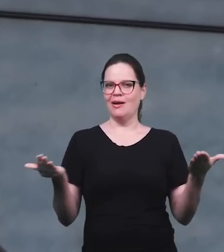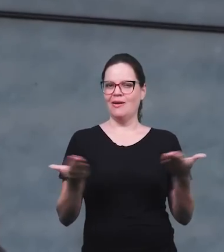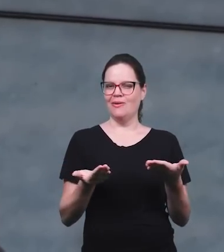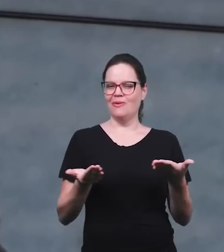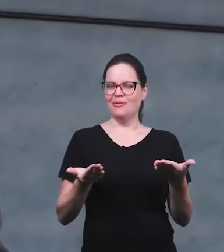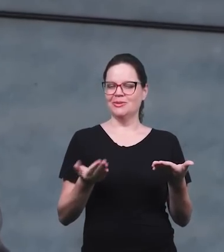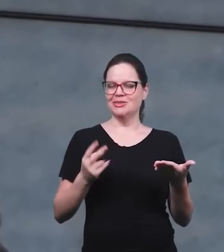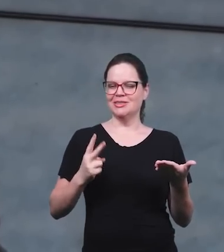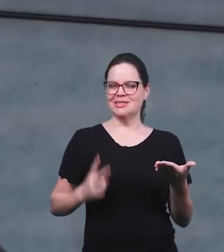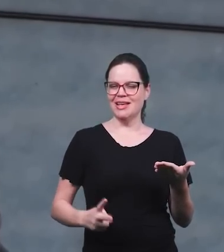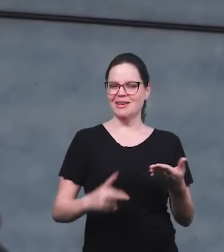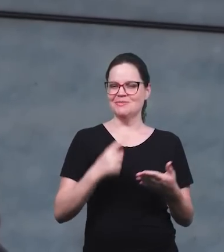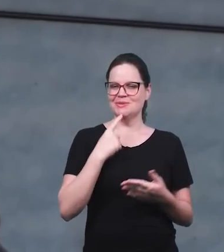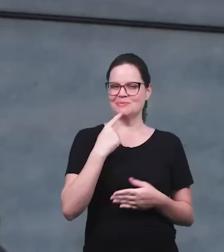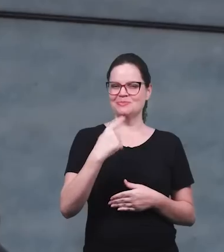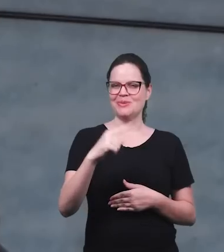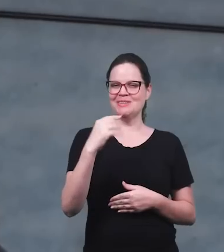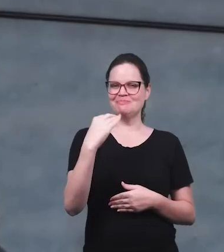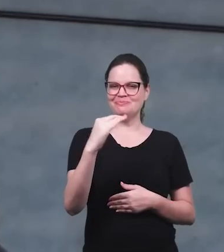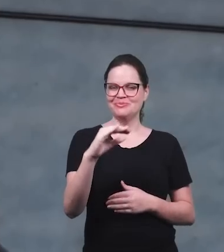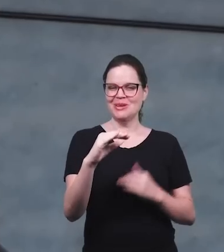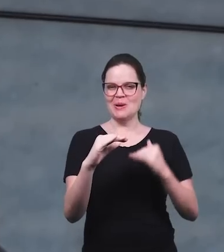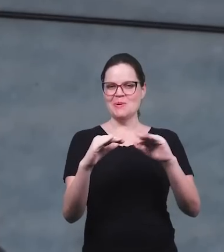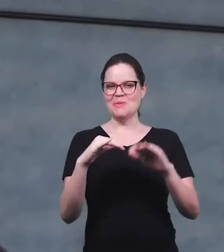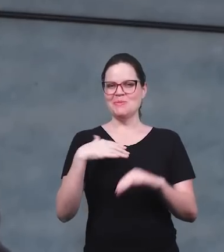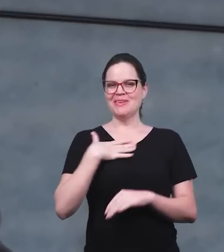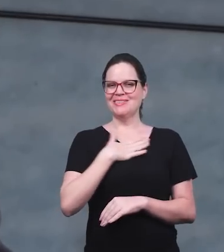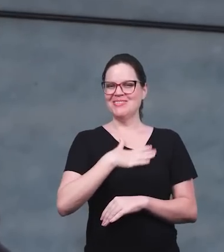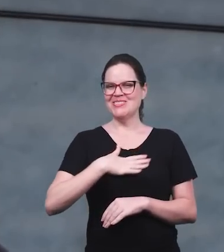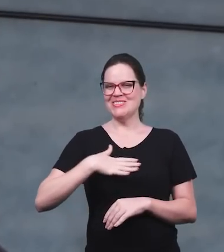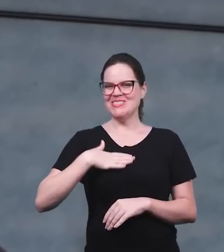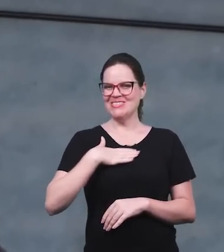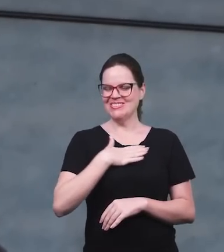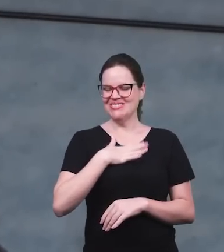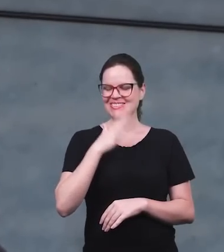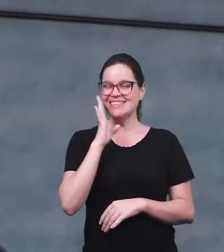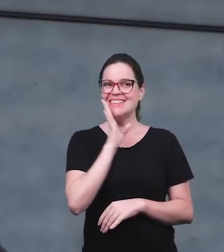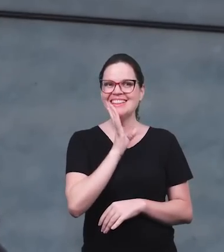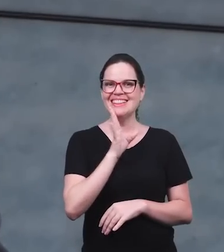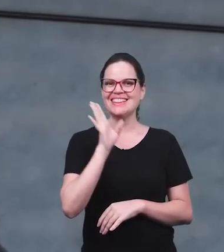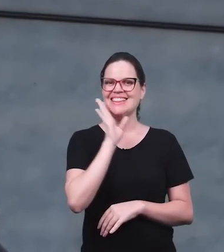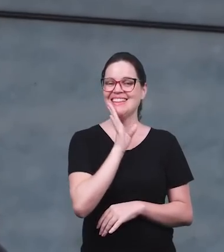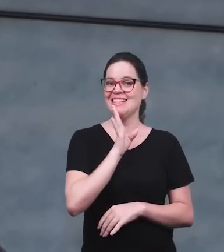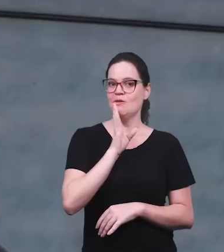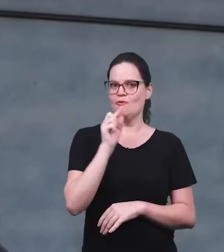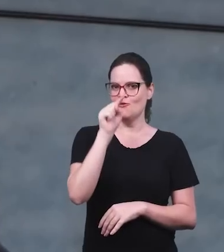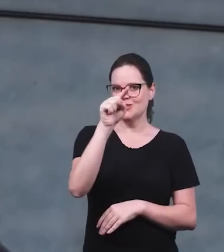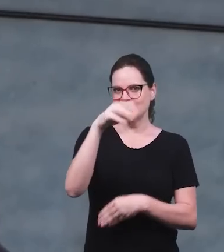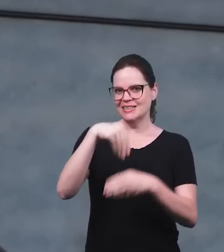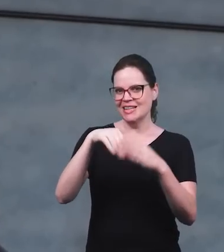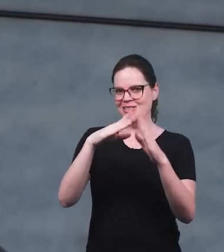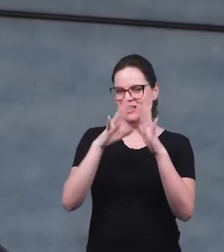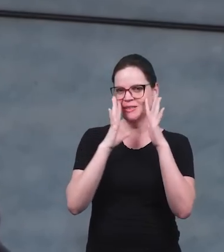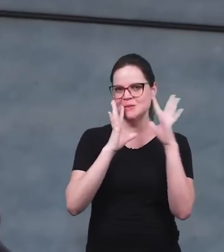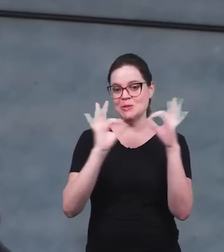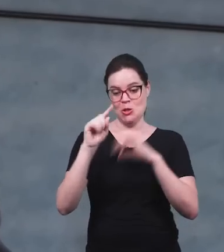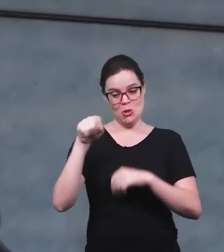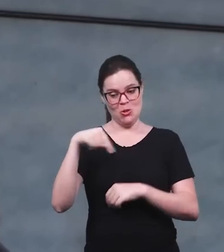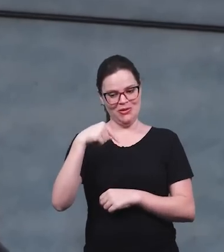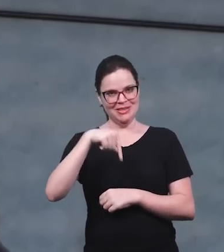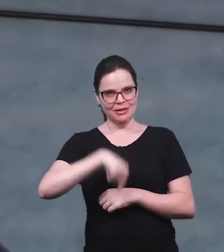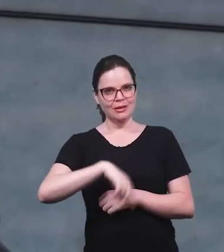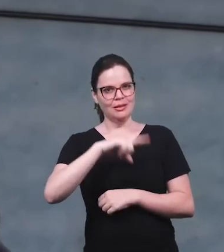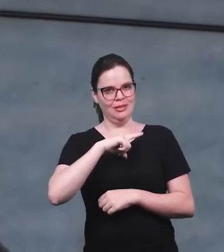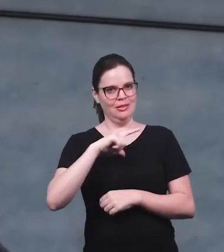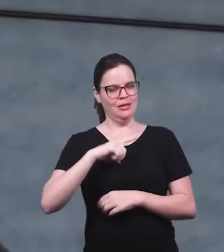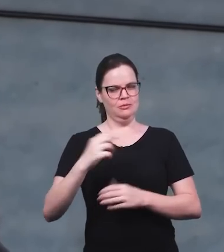Esse encontro semanal tão legal, tão gostoso que a gente tem. Nós aqui no estúdio, você aí em casa. E olha